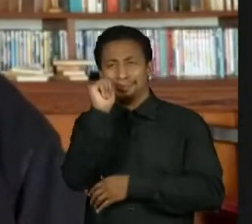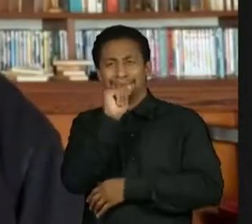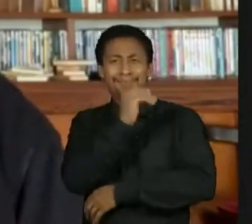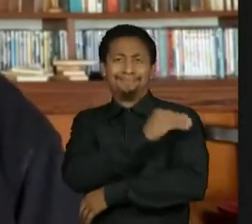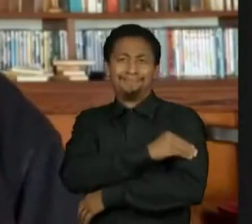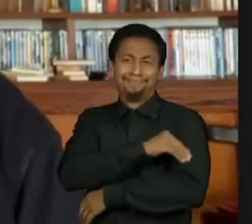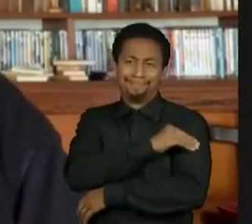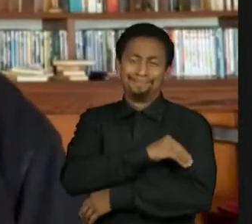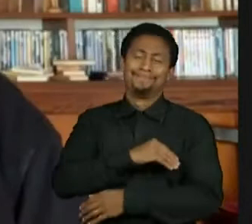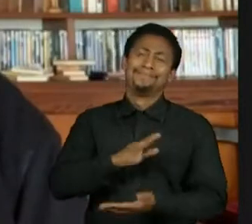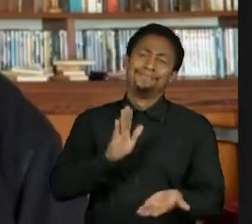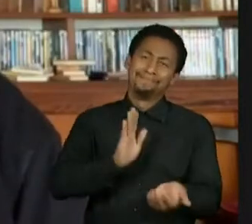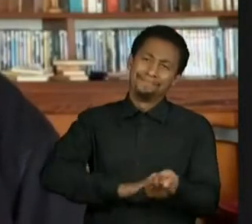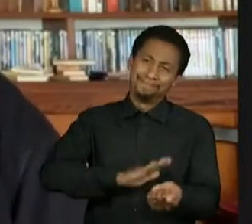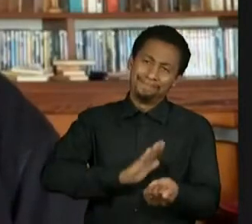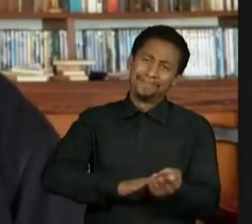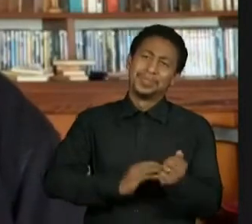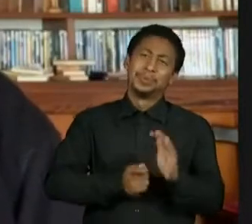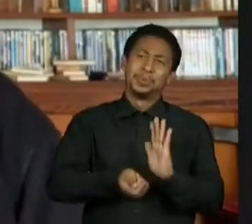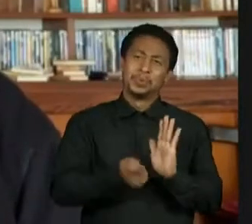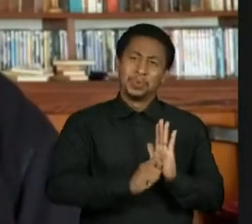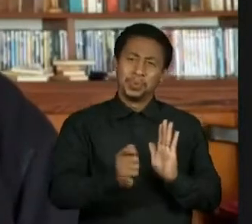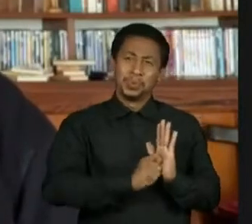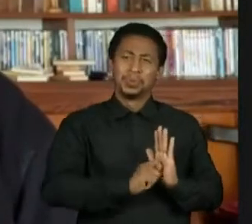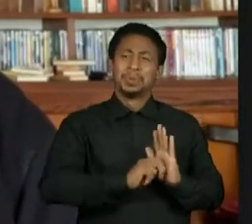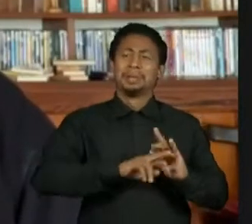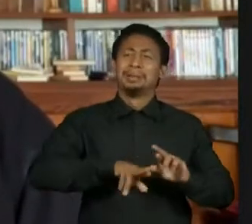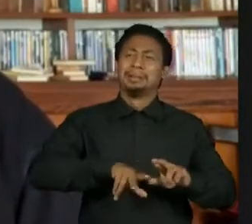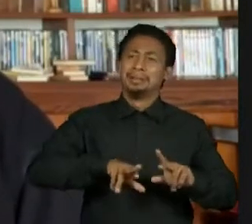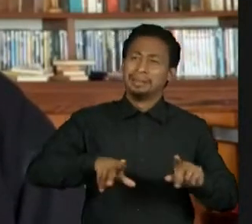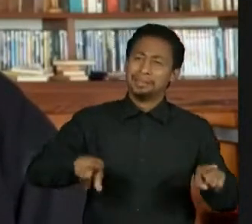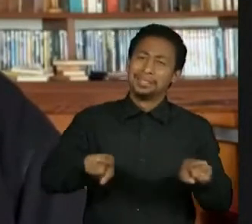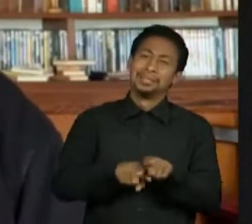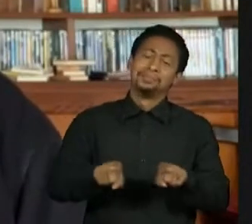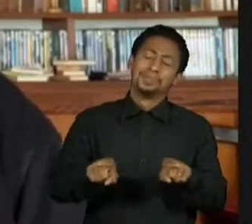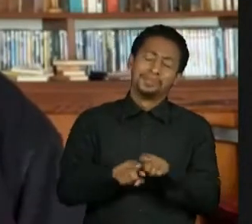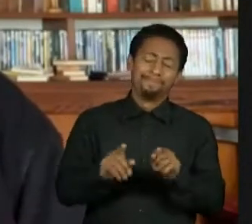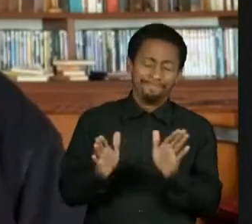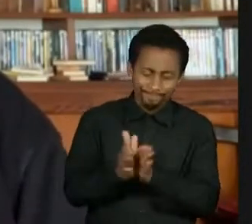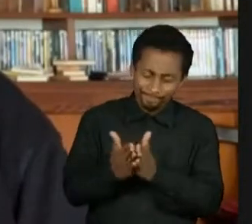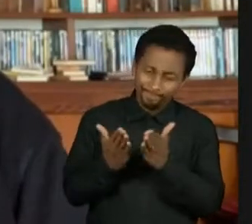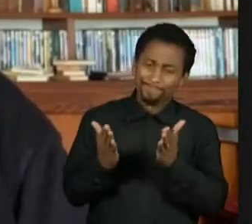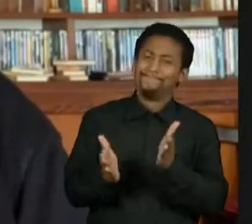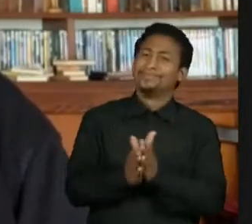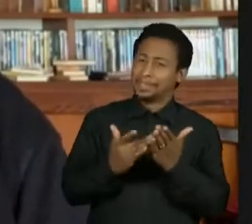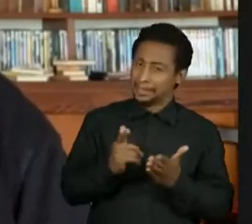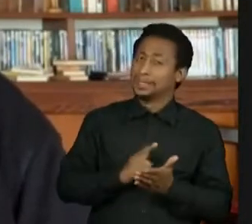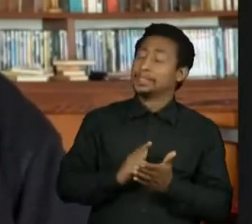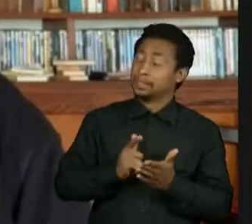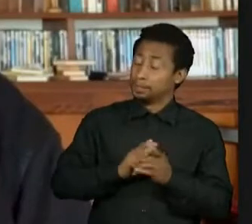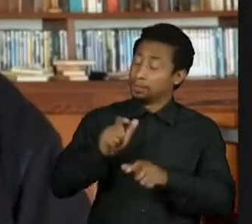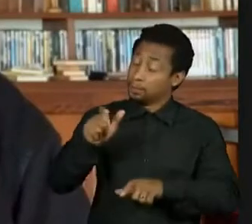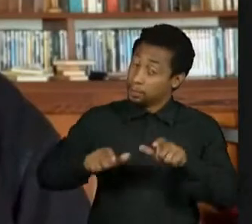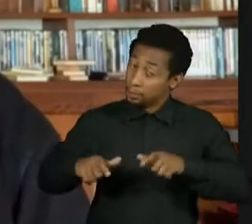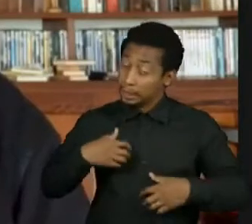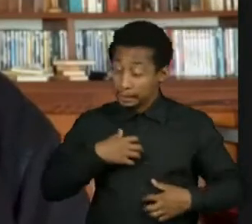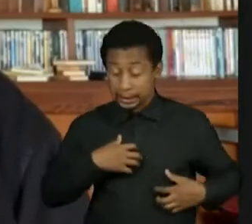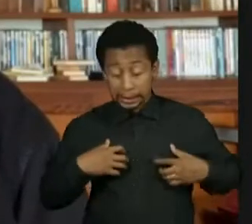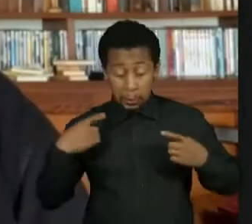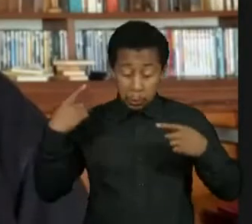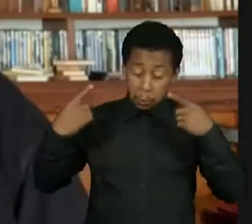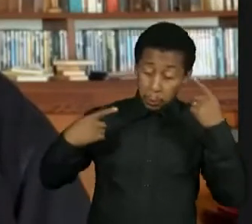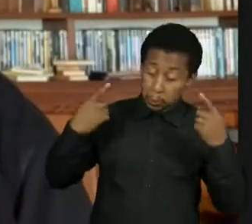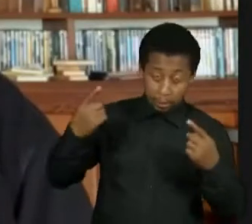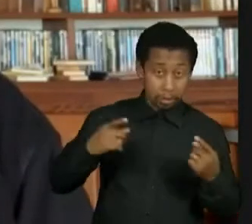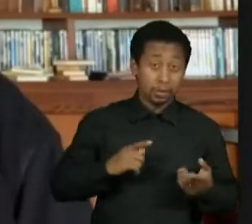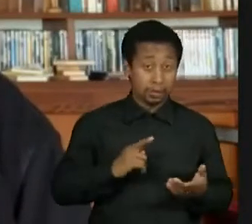droga, né? De pobreza, né? De neurose, de loucura, né? As histórias terminaram muito mal, né? Isso, inclusive, uma coisa que me